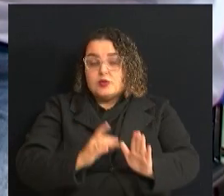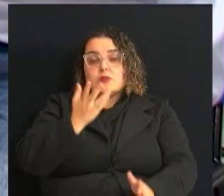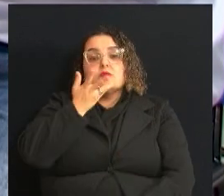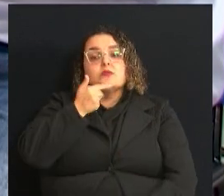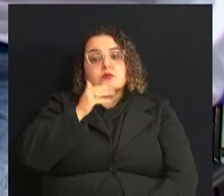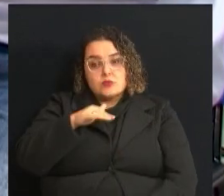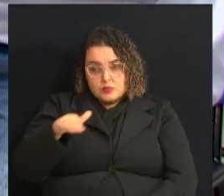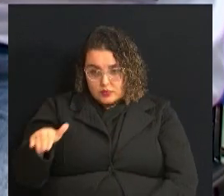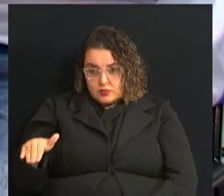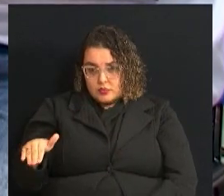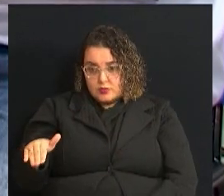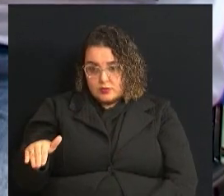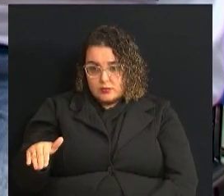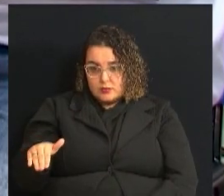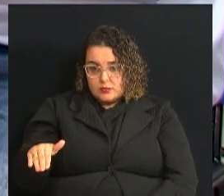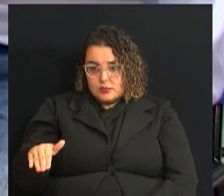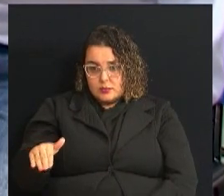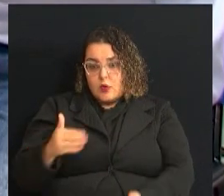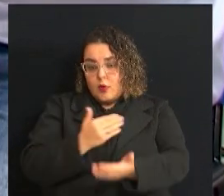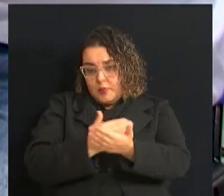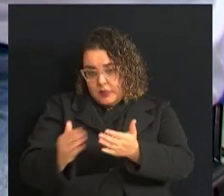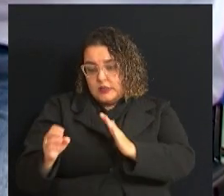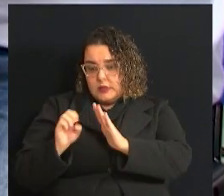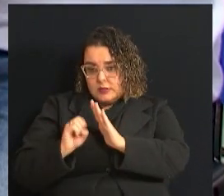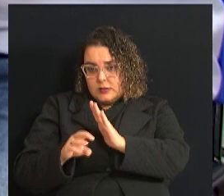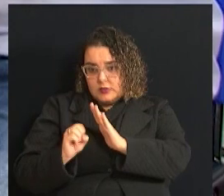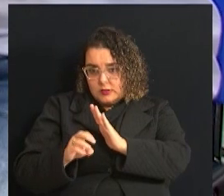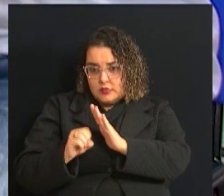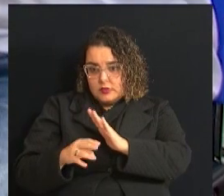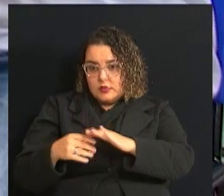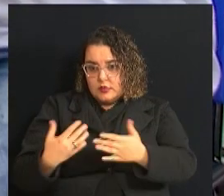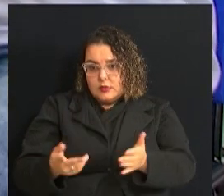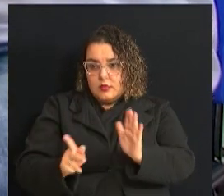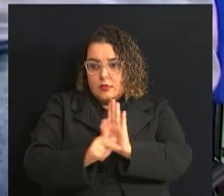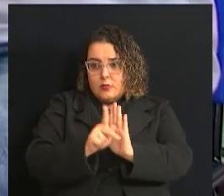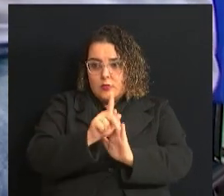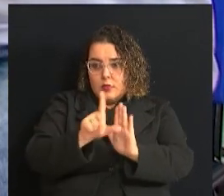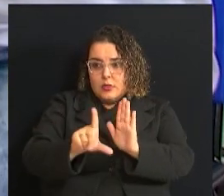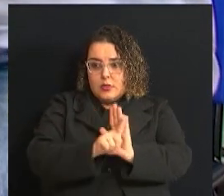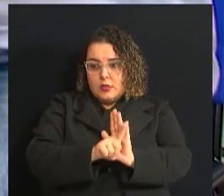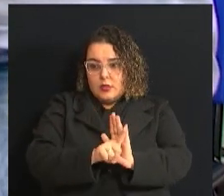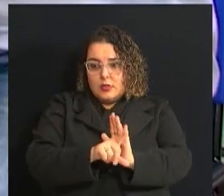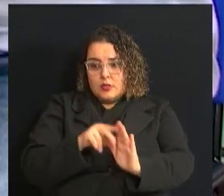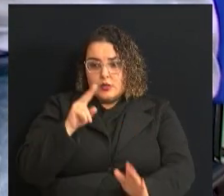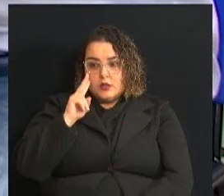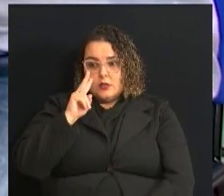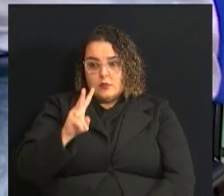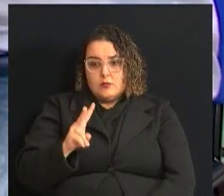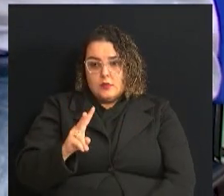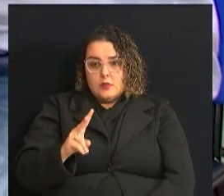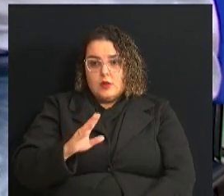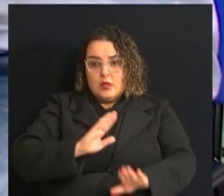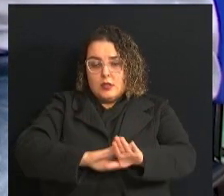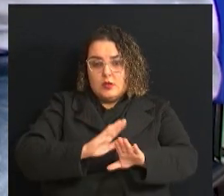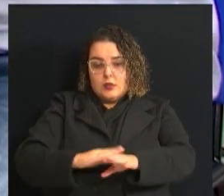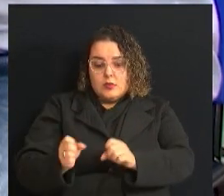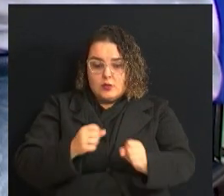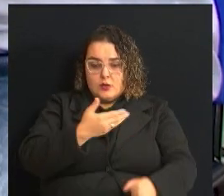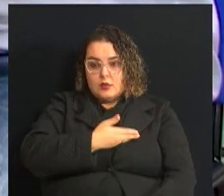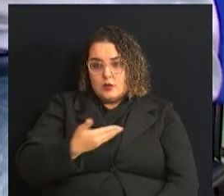que passarão a estudar em casa. Né? Então, o projeto de lei prevê ações do poder público no que se